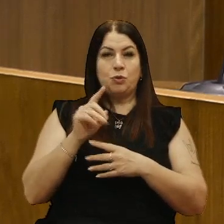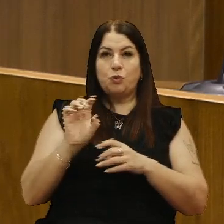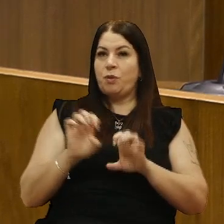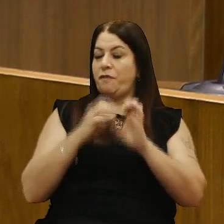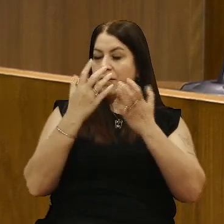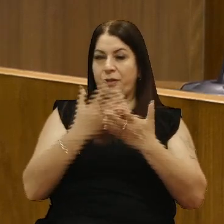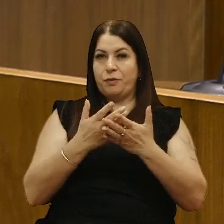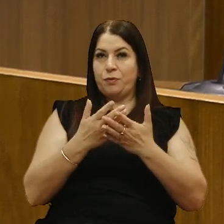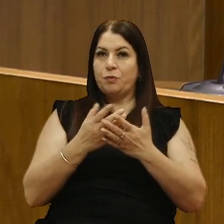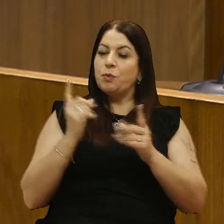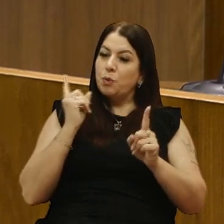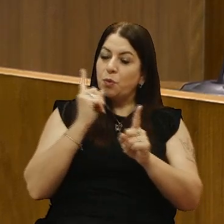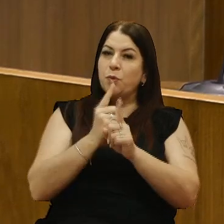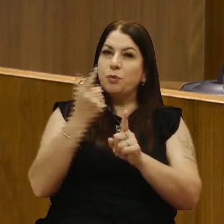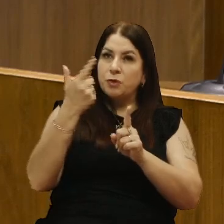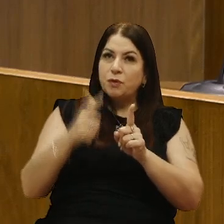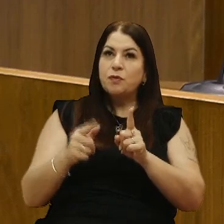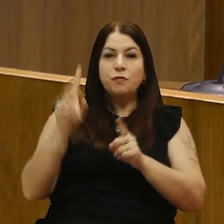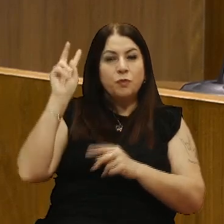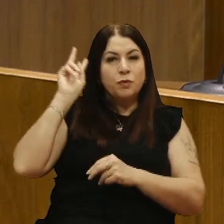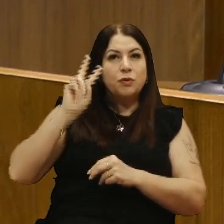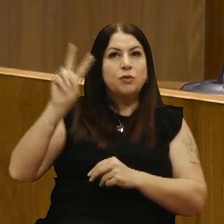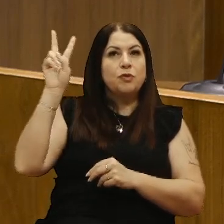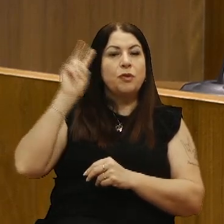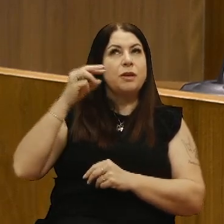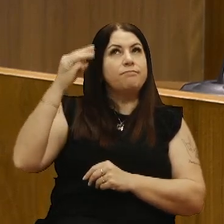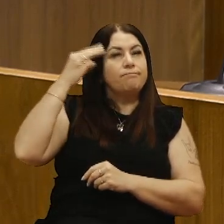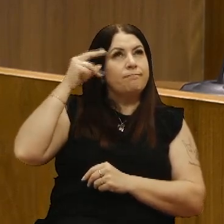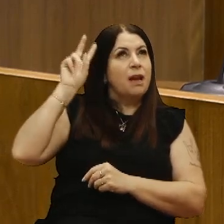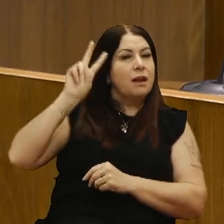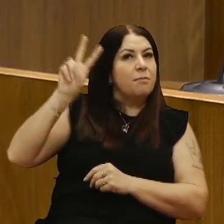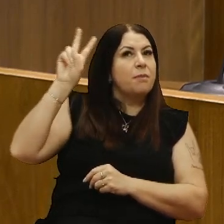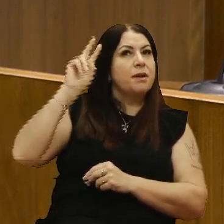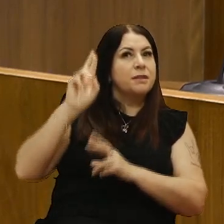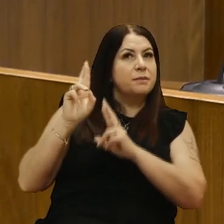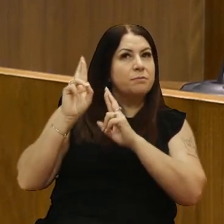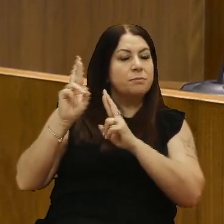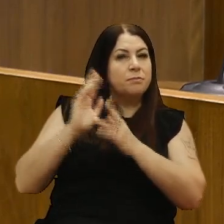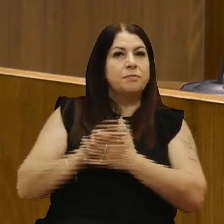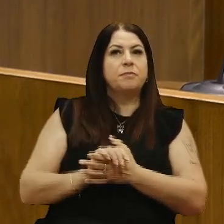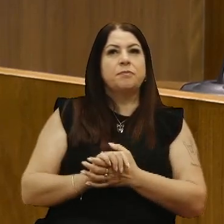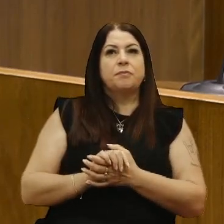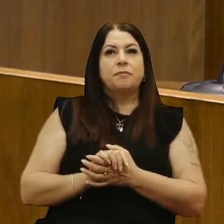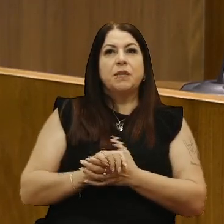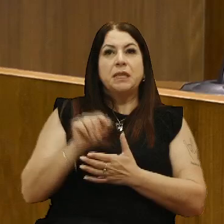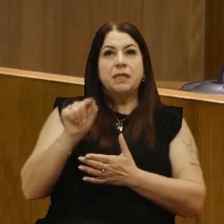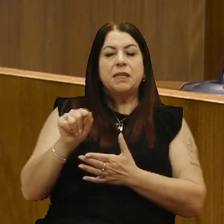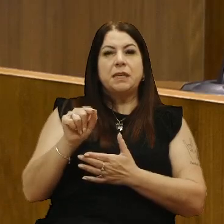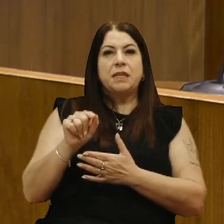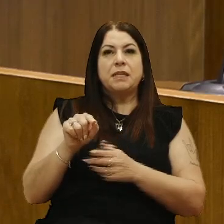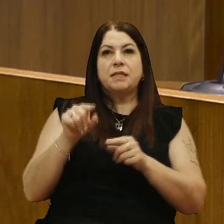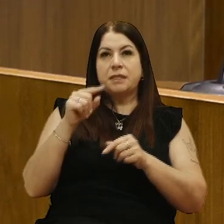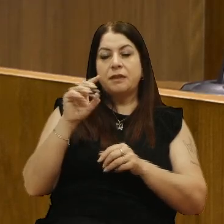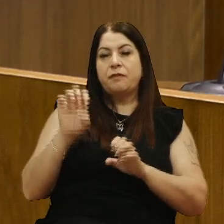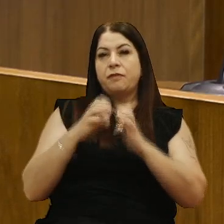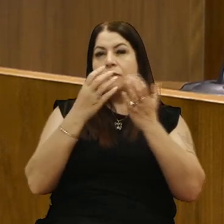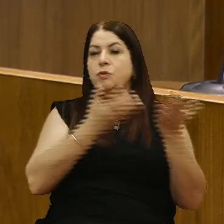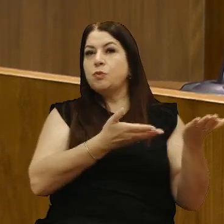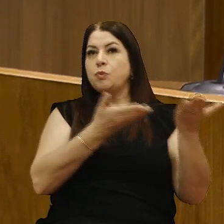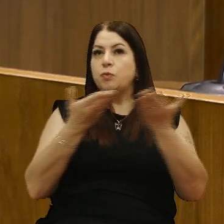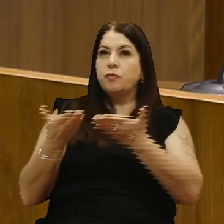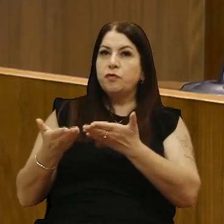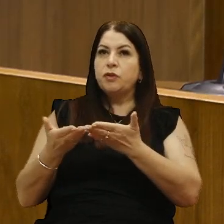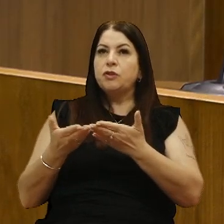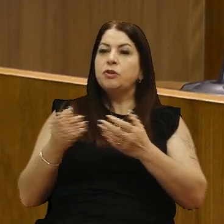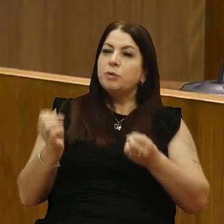evento. É um reencontro com nossa história, nossa memória e nossa esperança. Que esta edição seja um convite